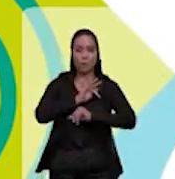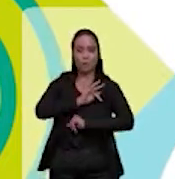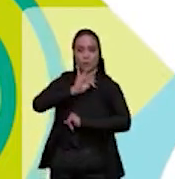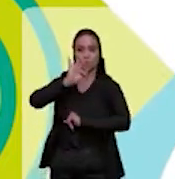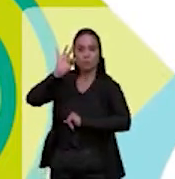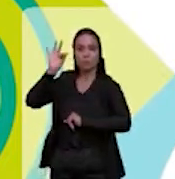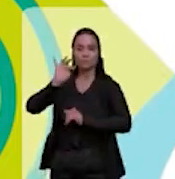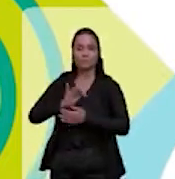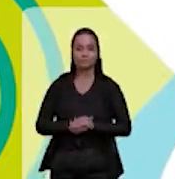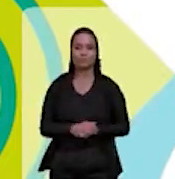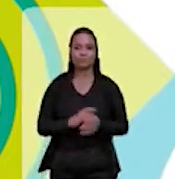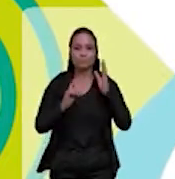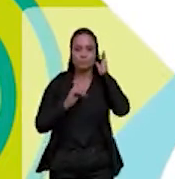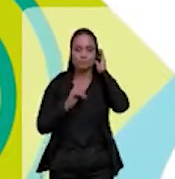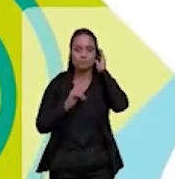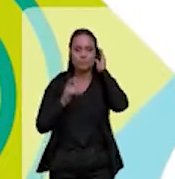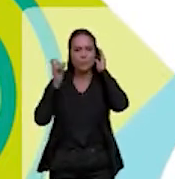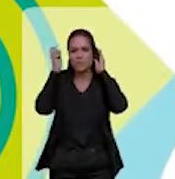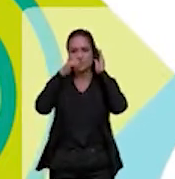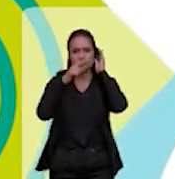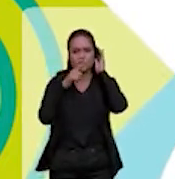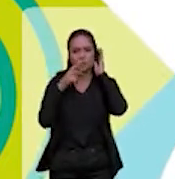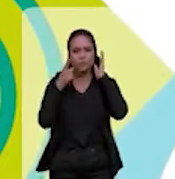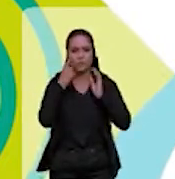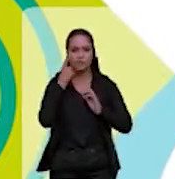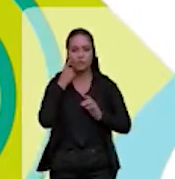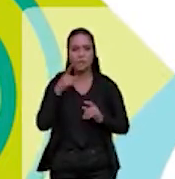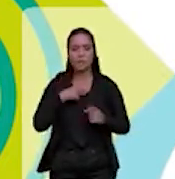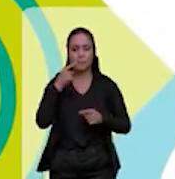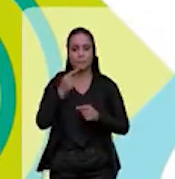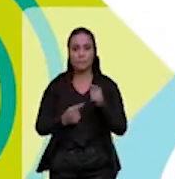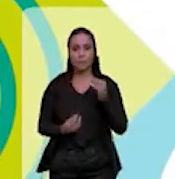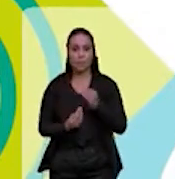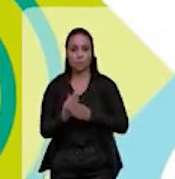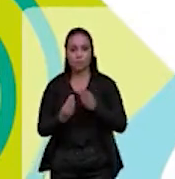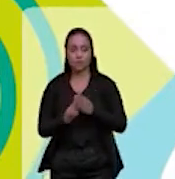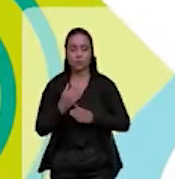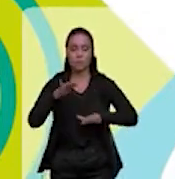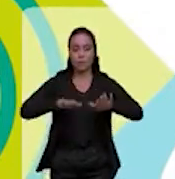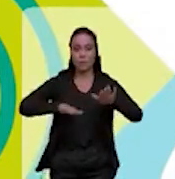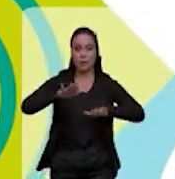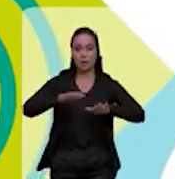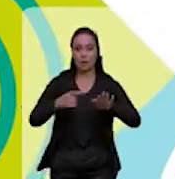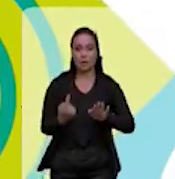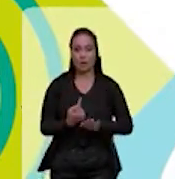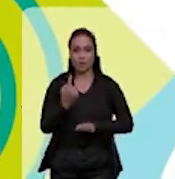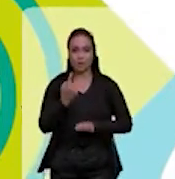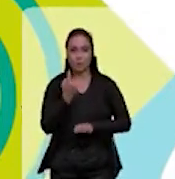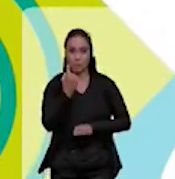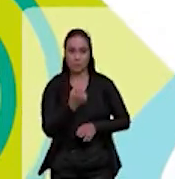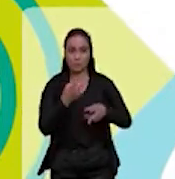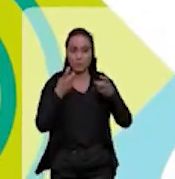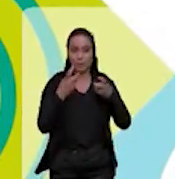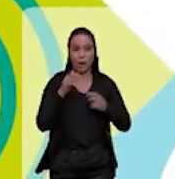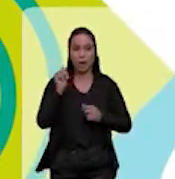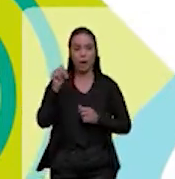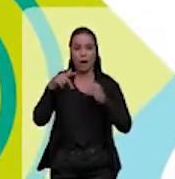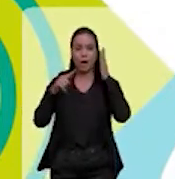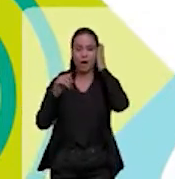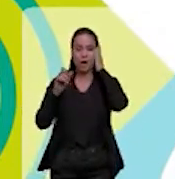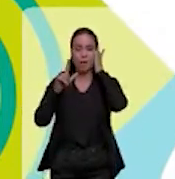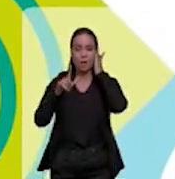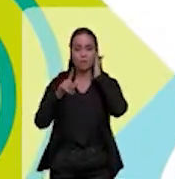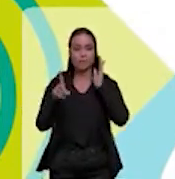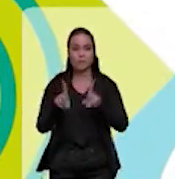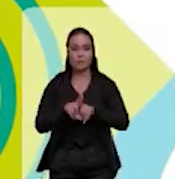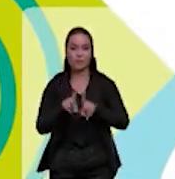Futuro não é difícil verificar que se podem encontrar produtivos Paralelos entre essa percepção de honreo rama sobre